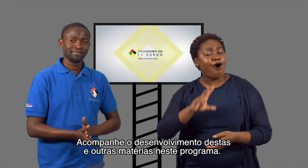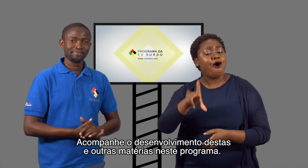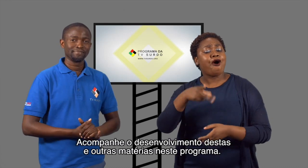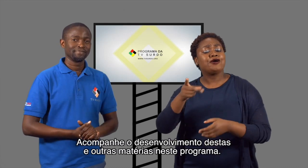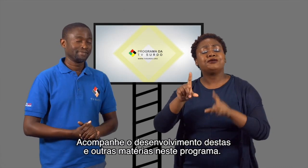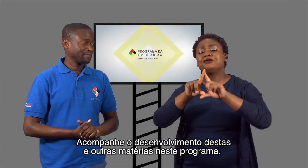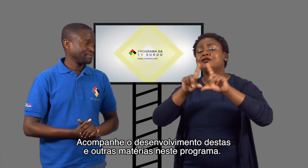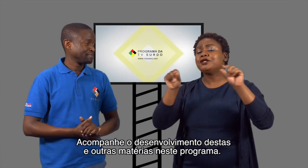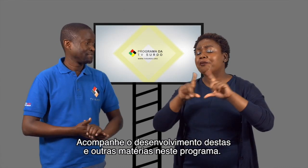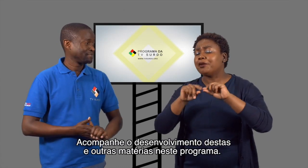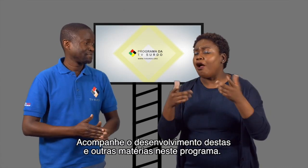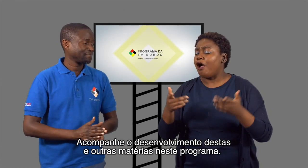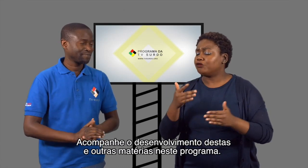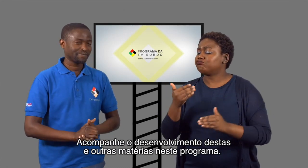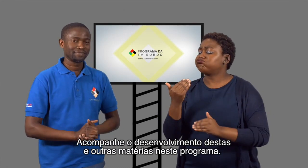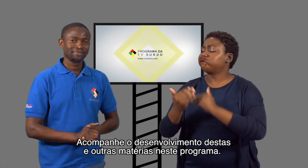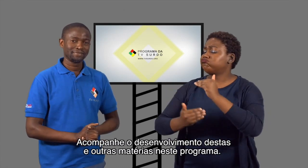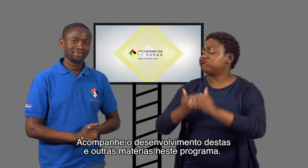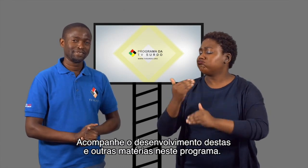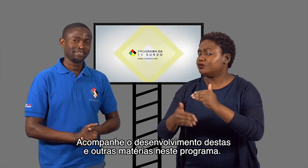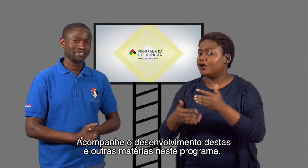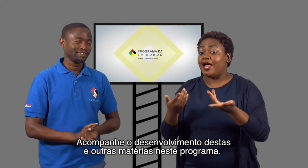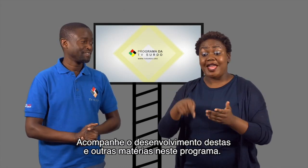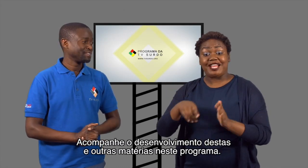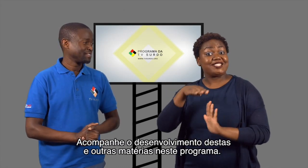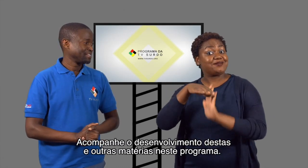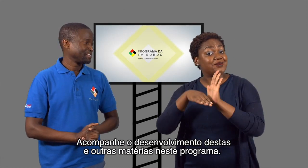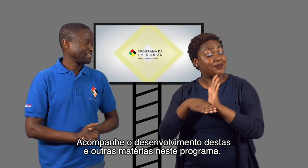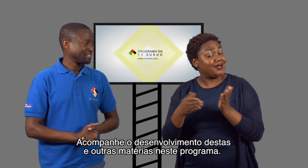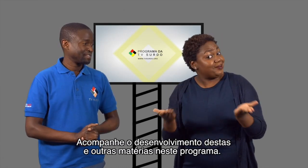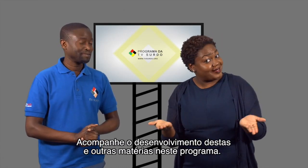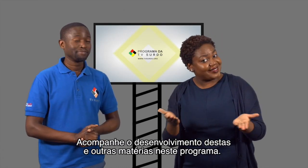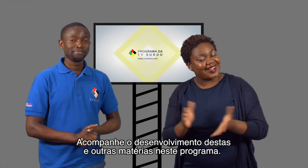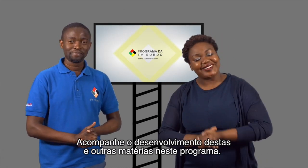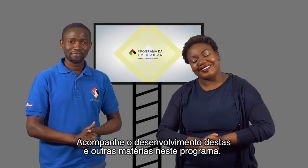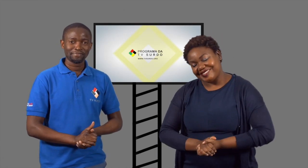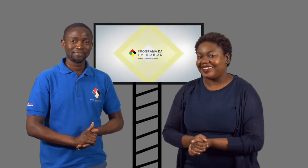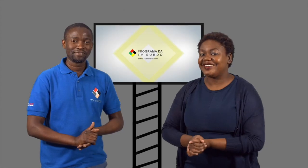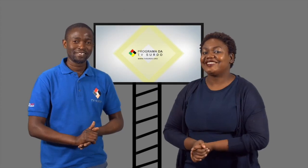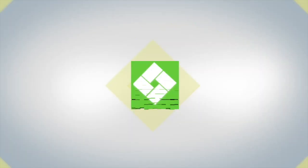Acompanhe o desenvolvimento destas e outras matérias neste programa.